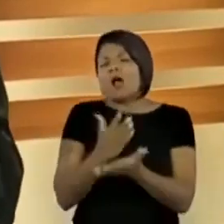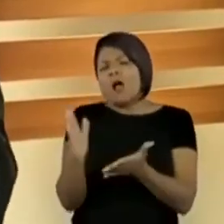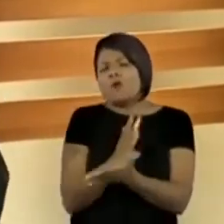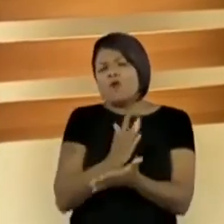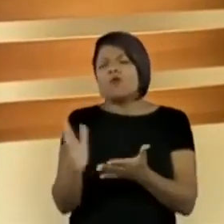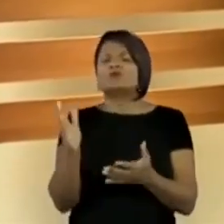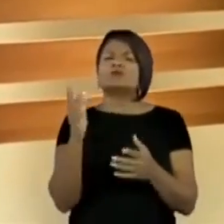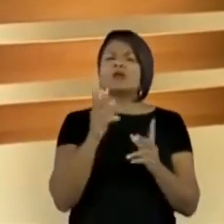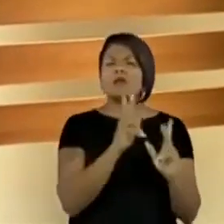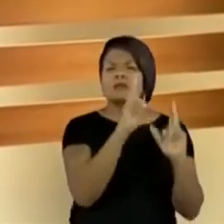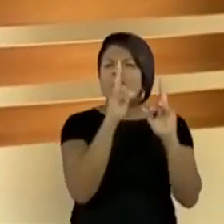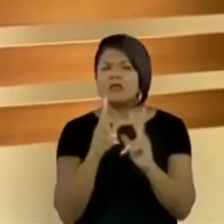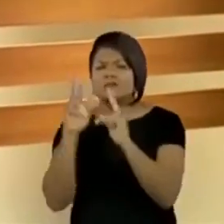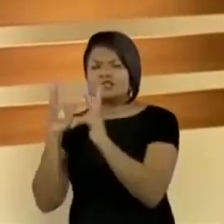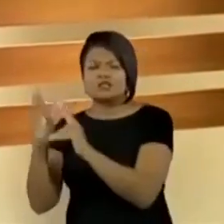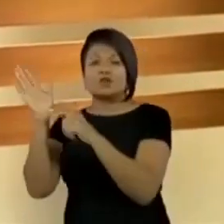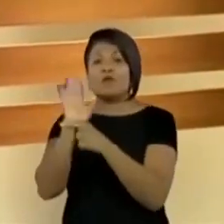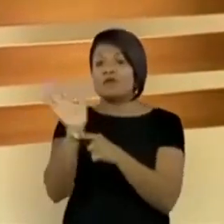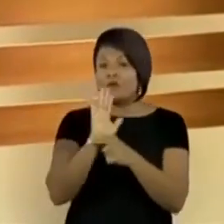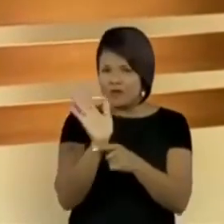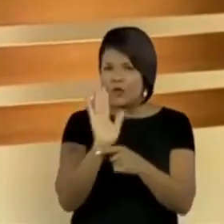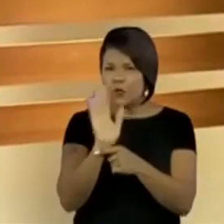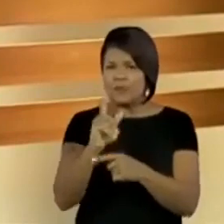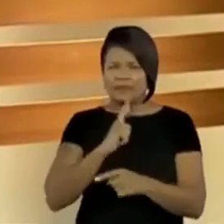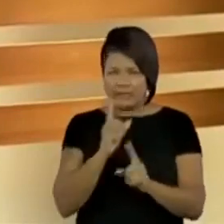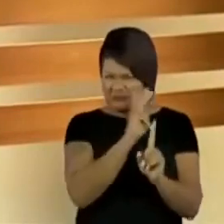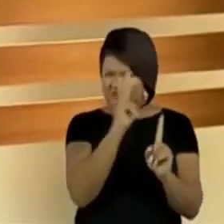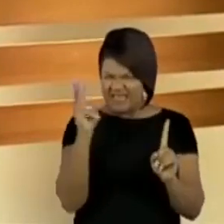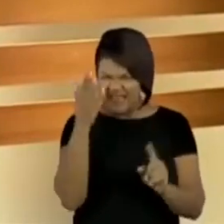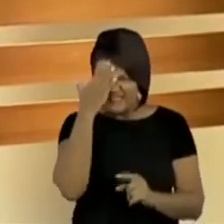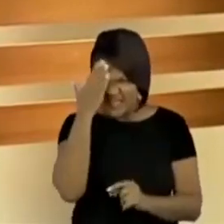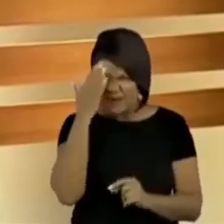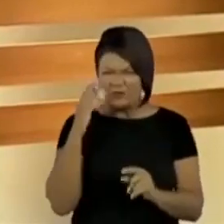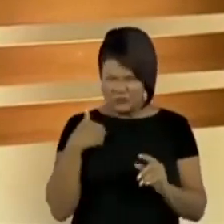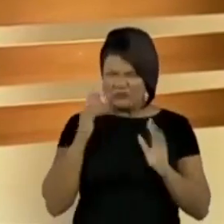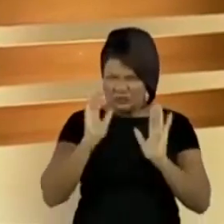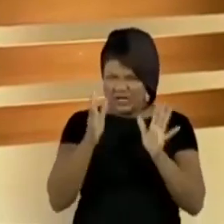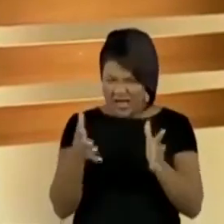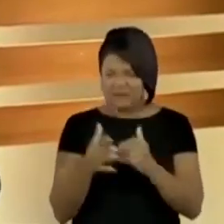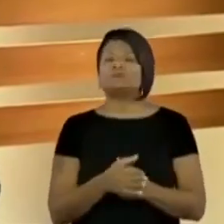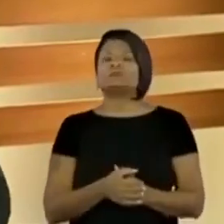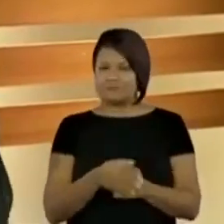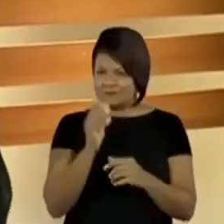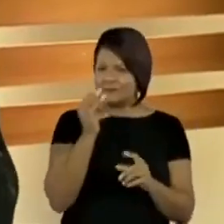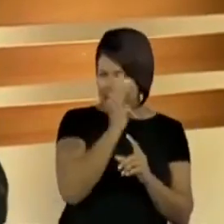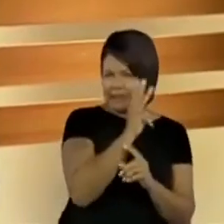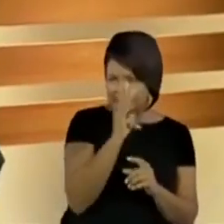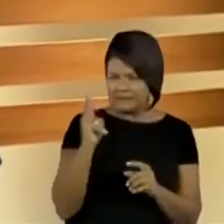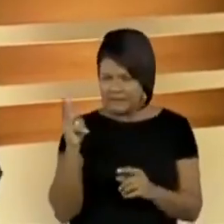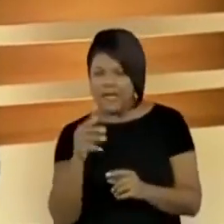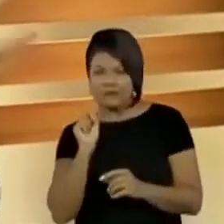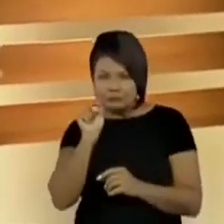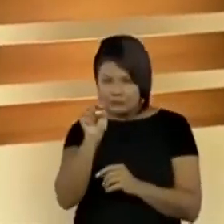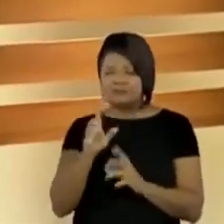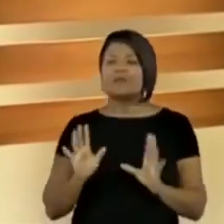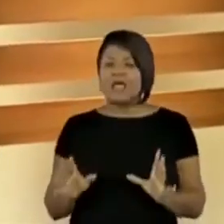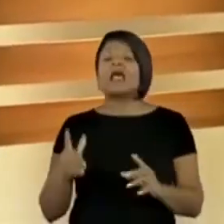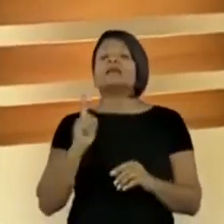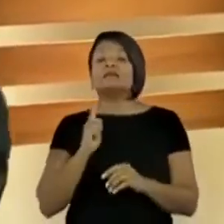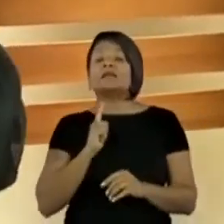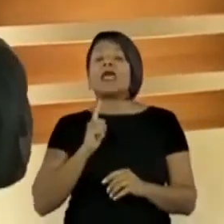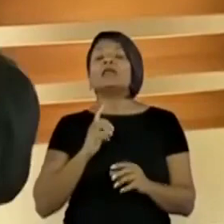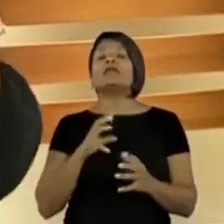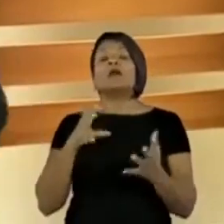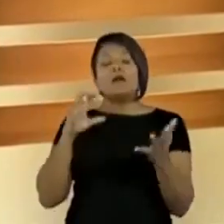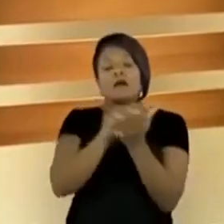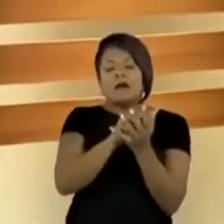filme que está naquele site lá, sabe? Daquele que eu ia falar agora. Está naquele site lá que vocês podem procurar no domínio